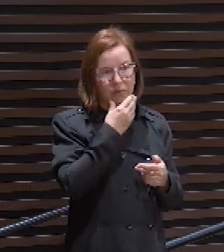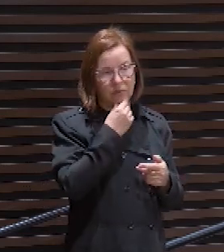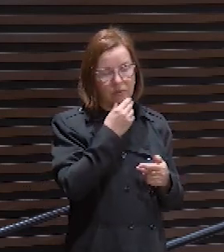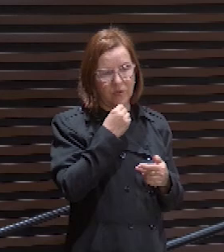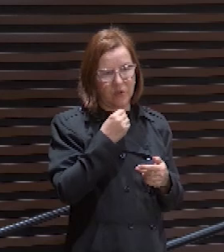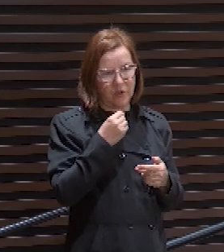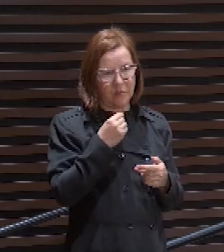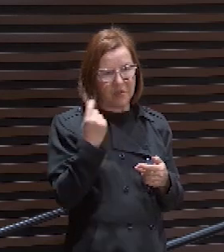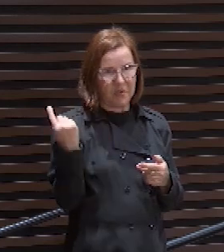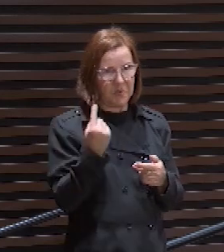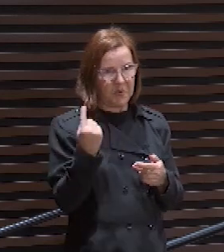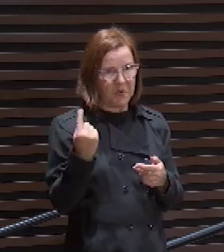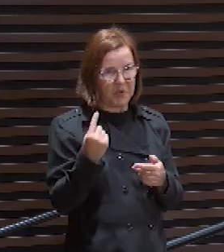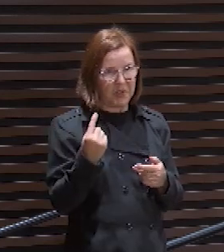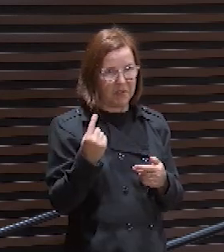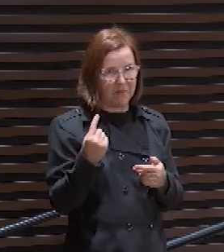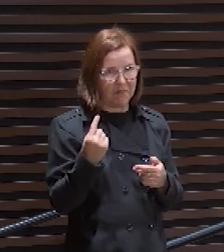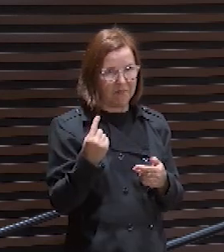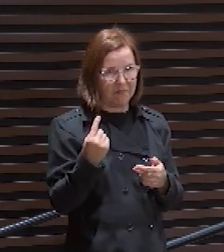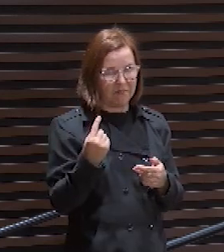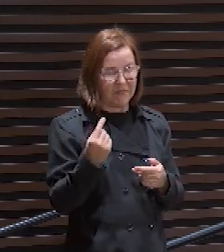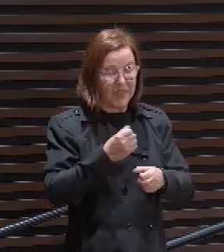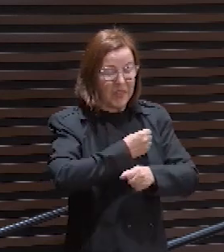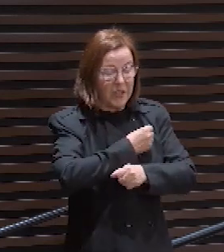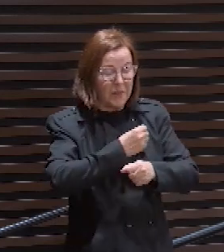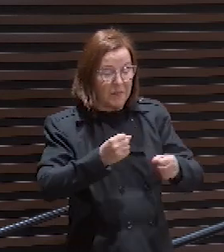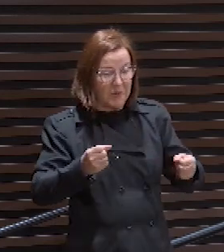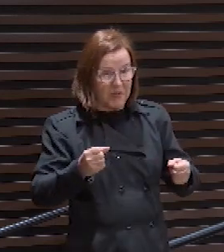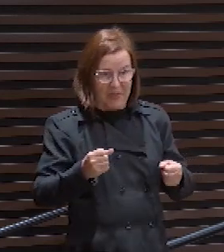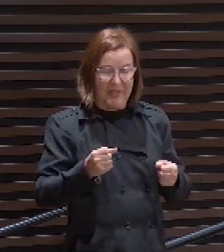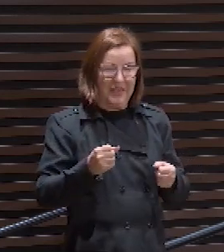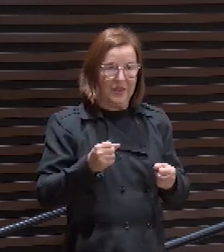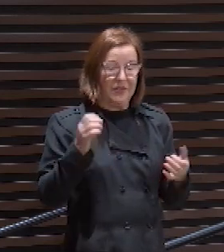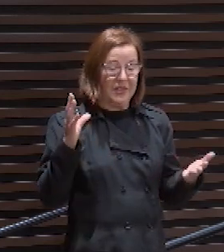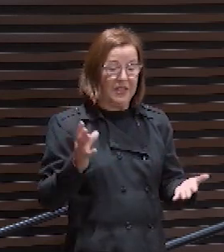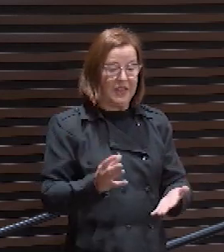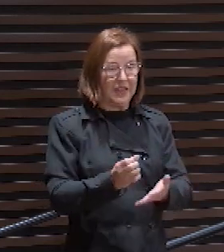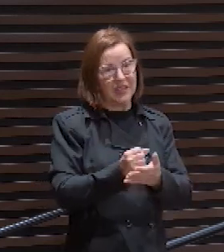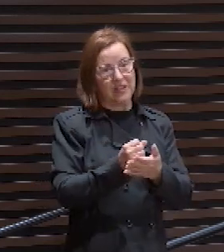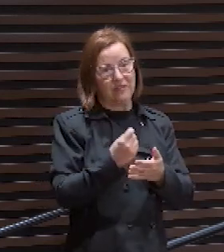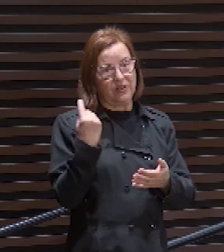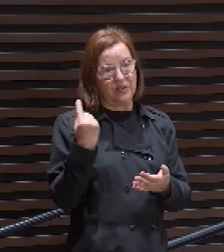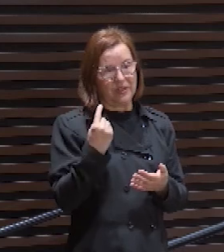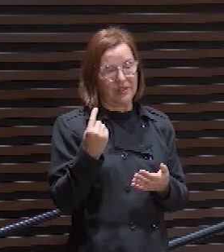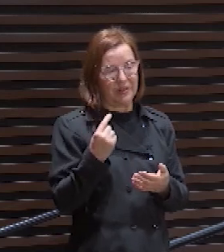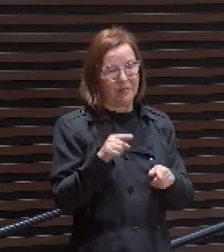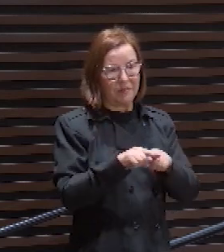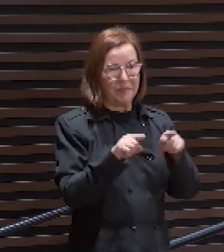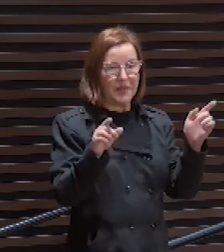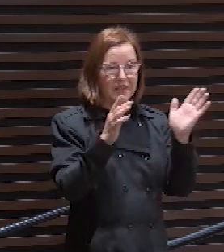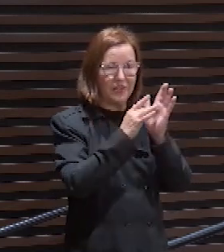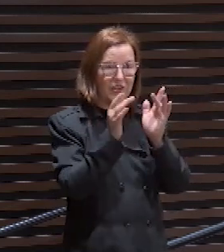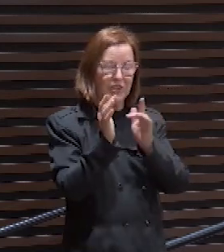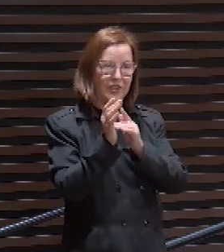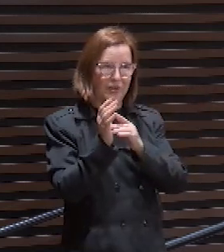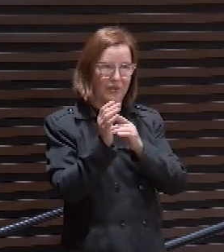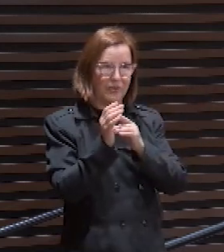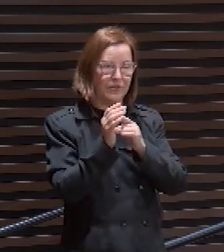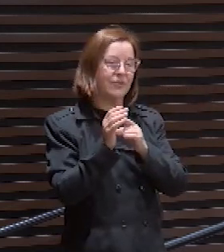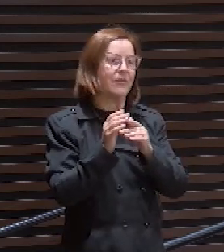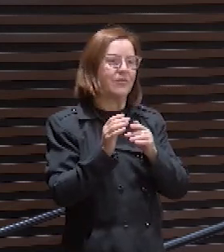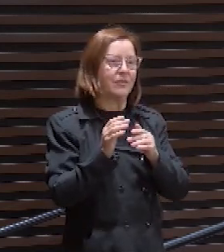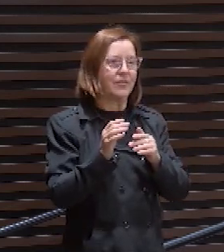meios necessários para se salvar. Ele, porém, que carregou e morreu na cruz por nós, é o único meio pelo qual podemos